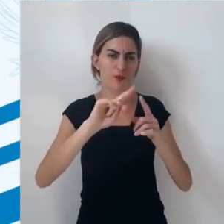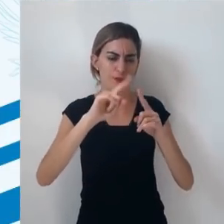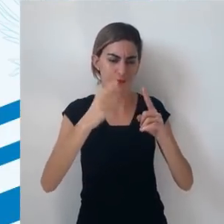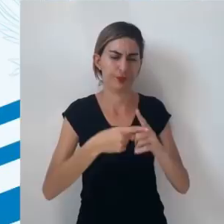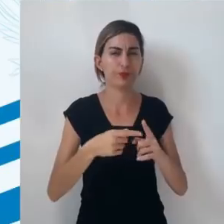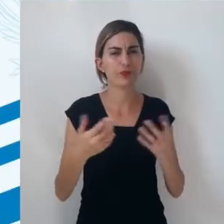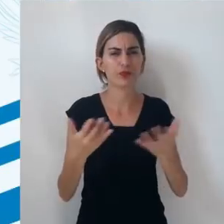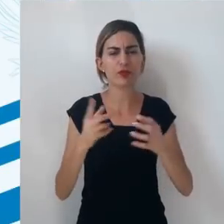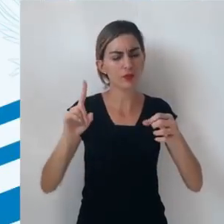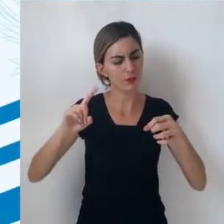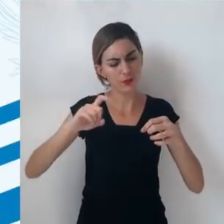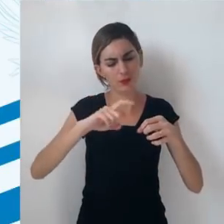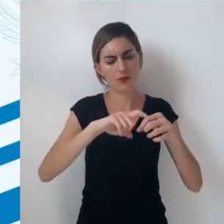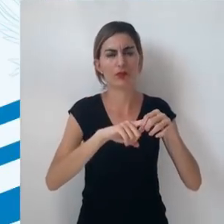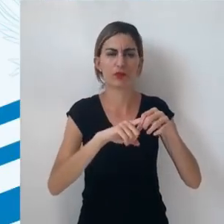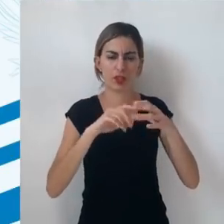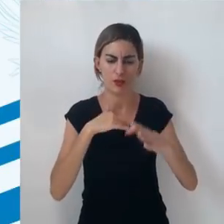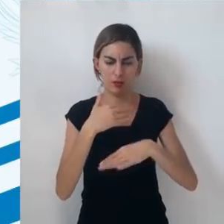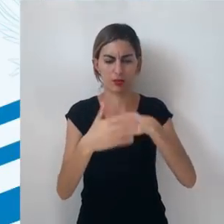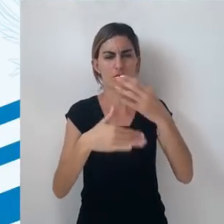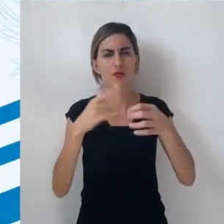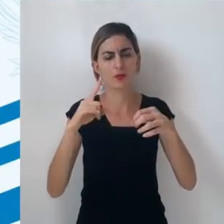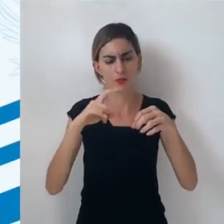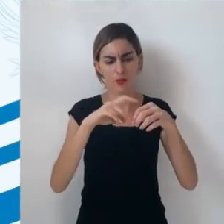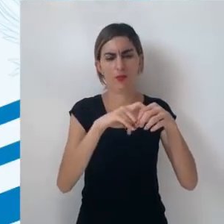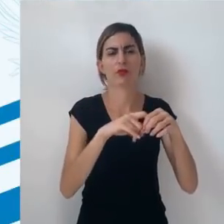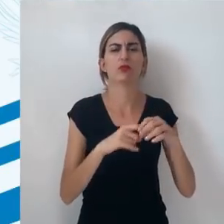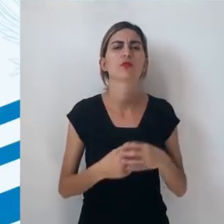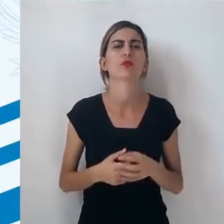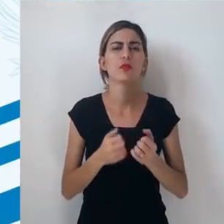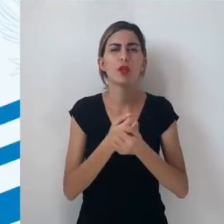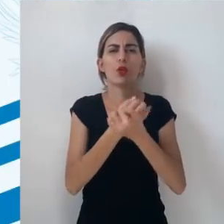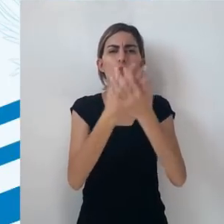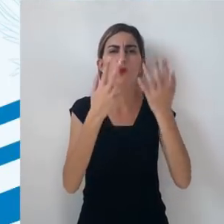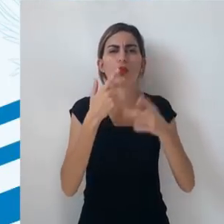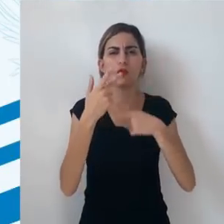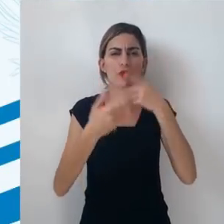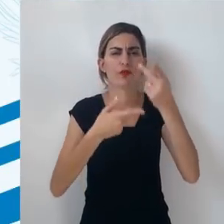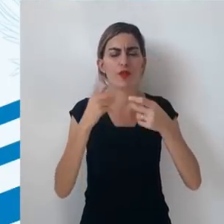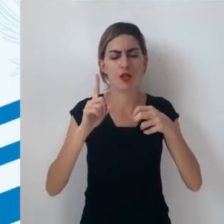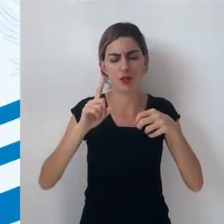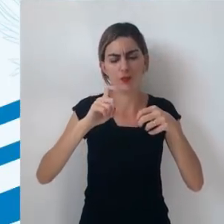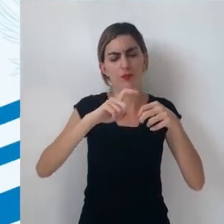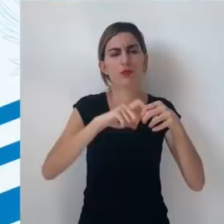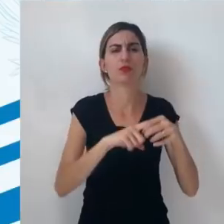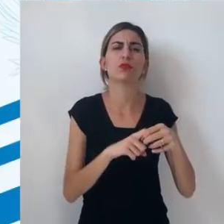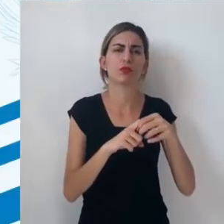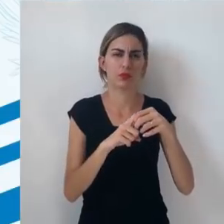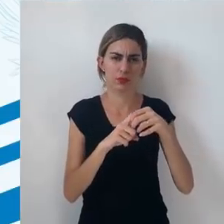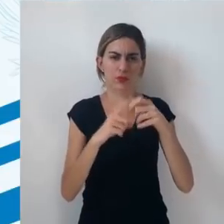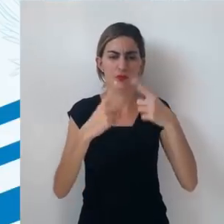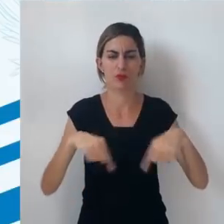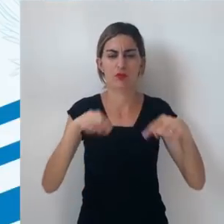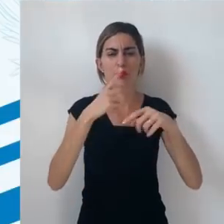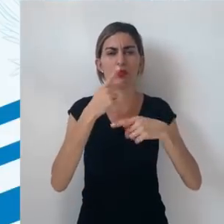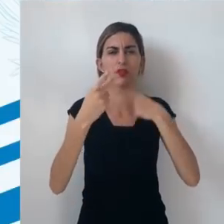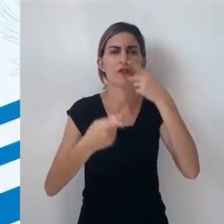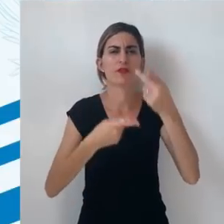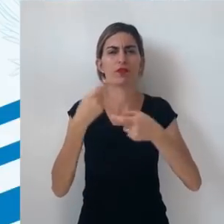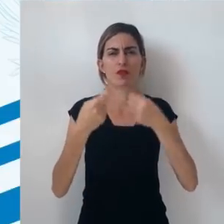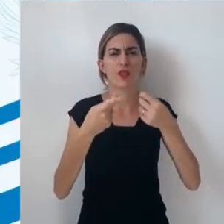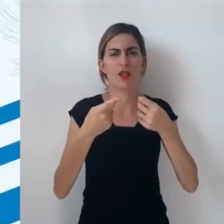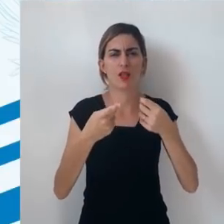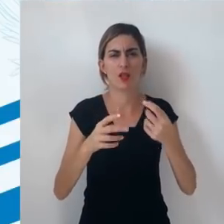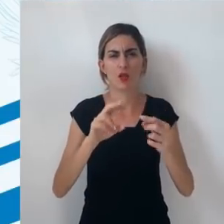falar sobre fecundação e desenvolvimento? Quando se fala sobre fecundação, a gente está